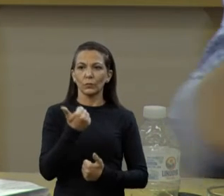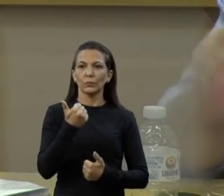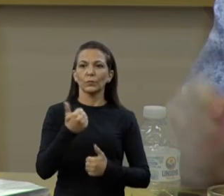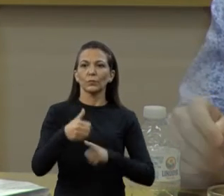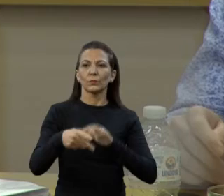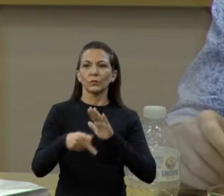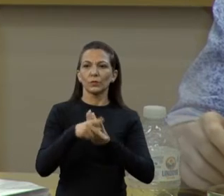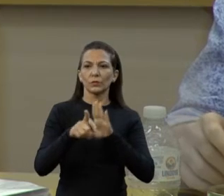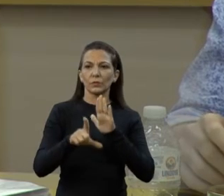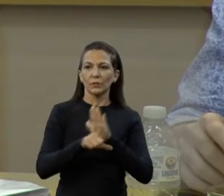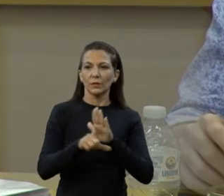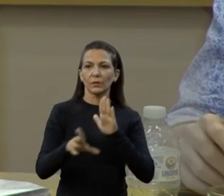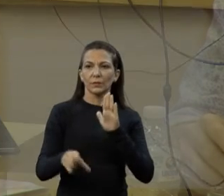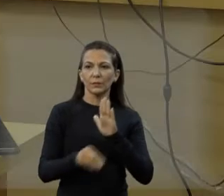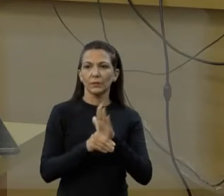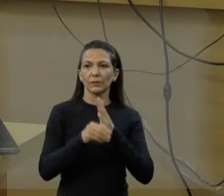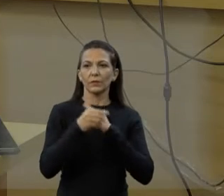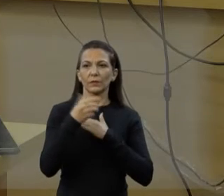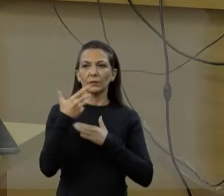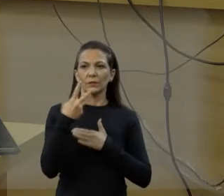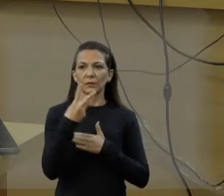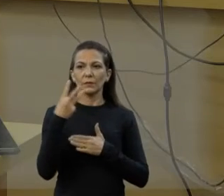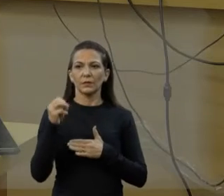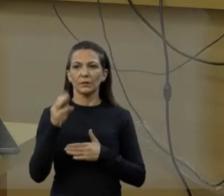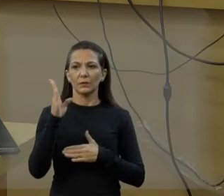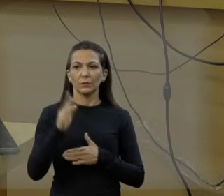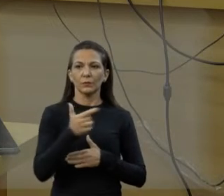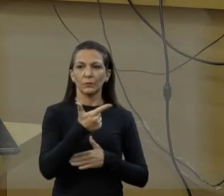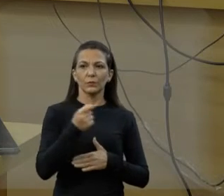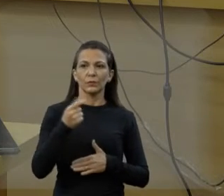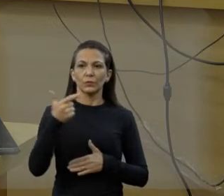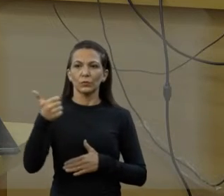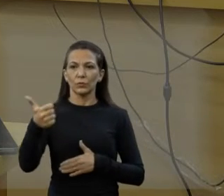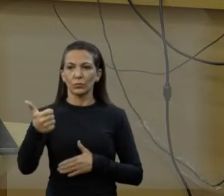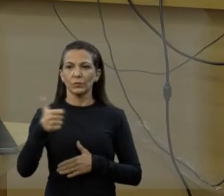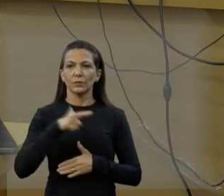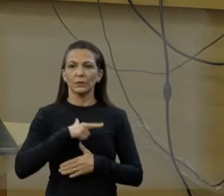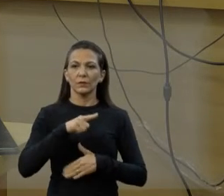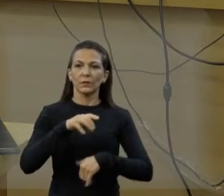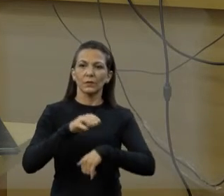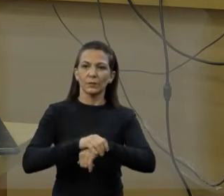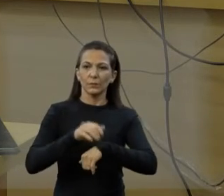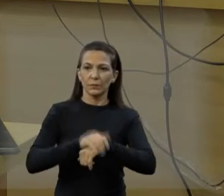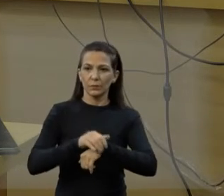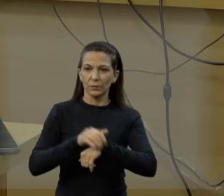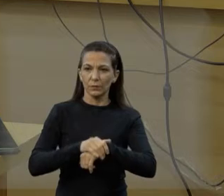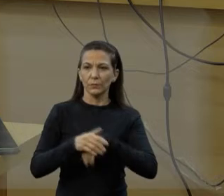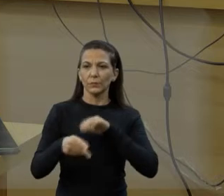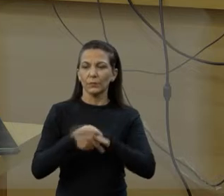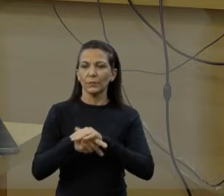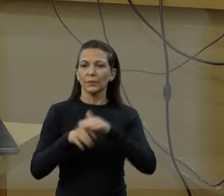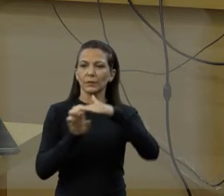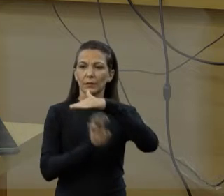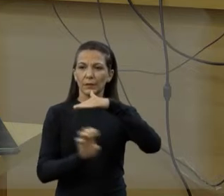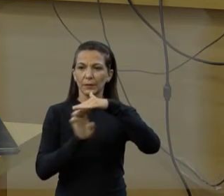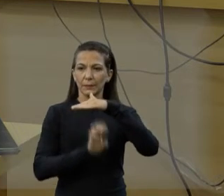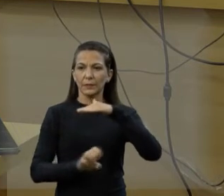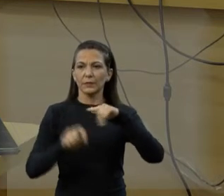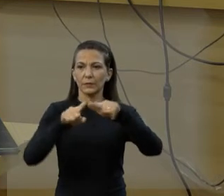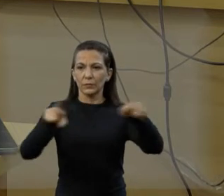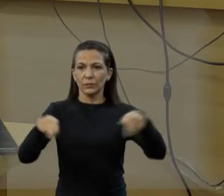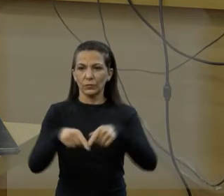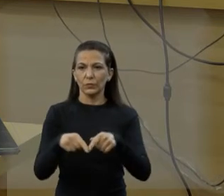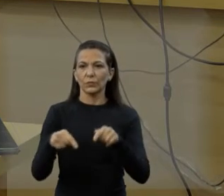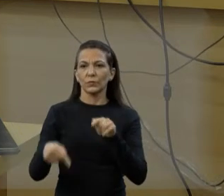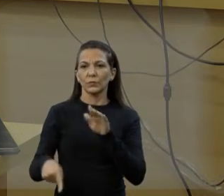projeto de lei complementar nº 30-d 2021 que dispõe sobre a responsabilidade das empresas loteadores que atua no município de